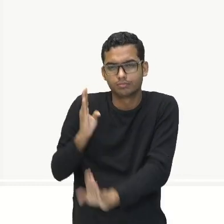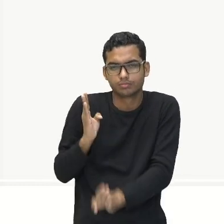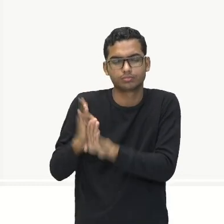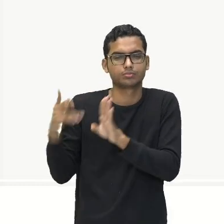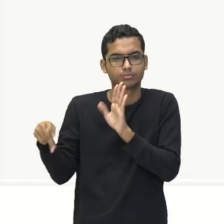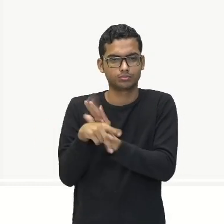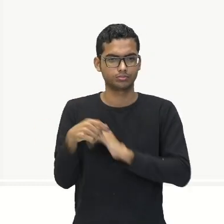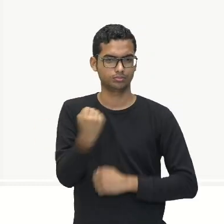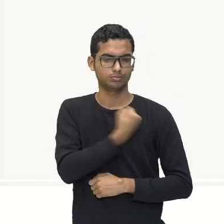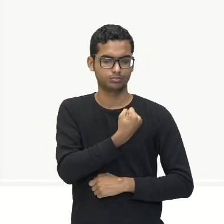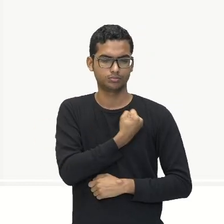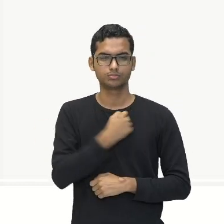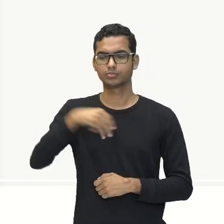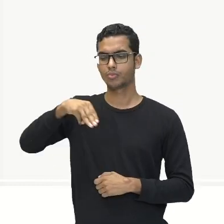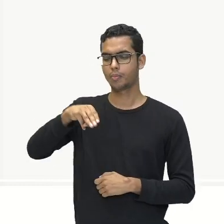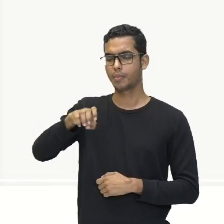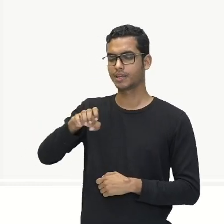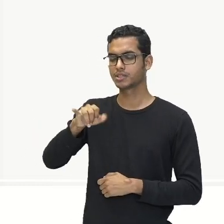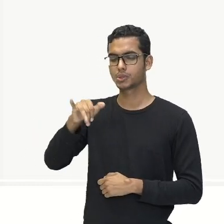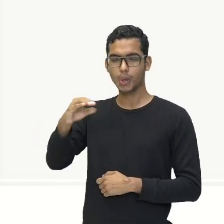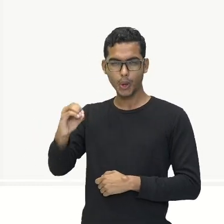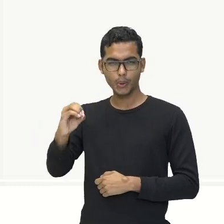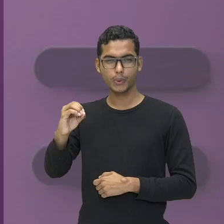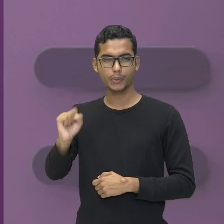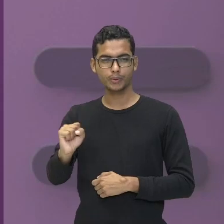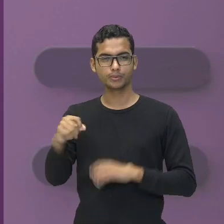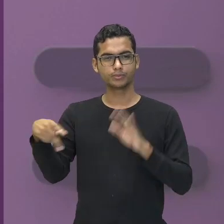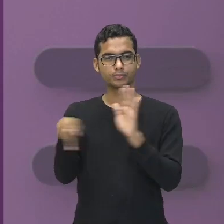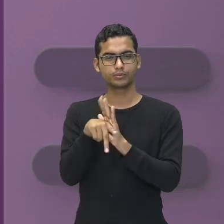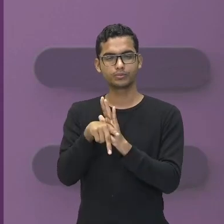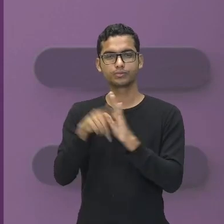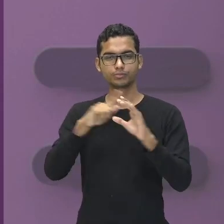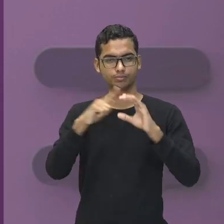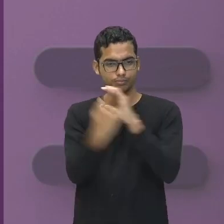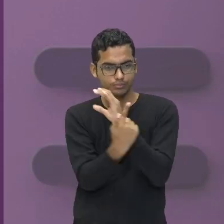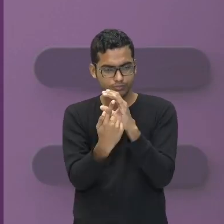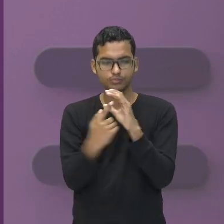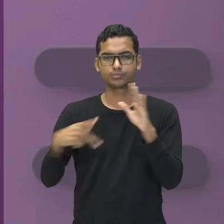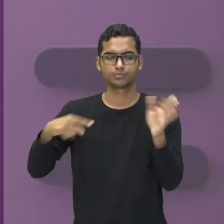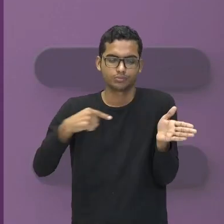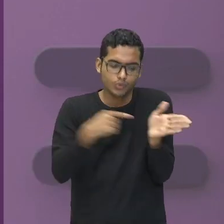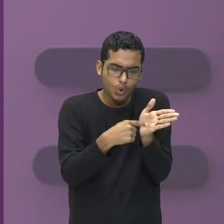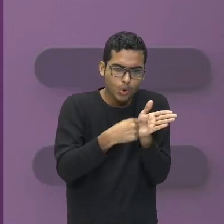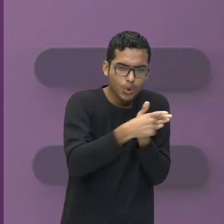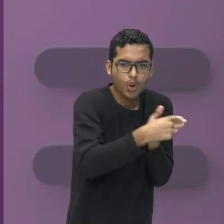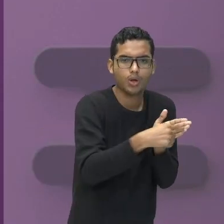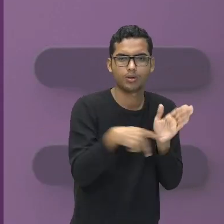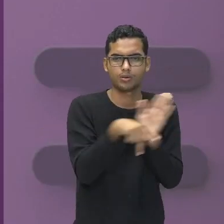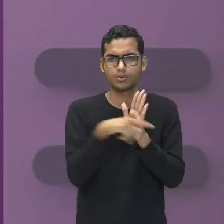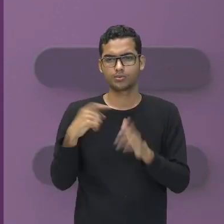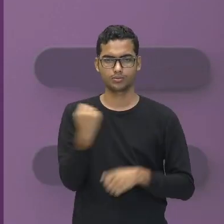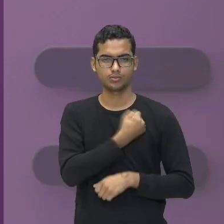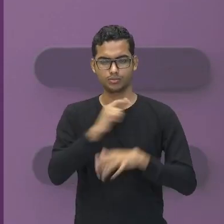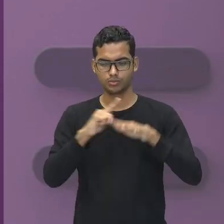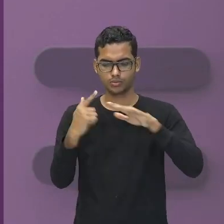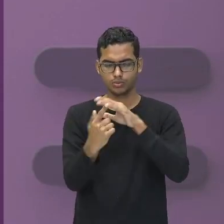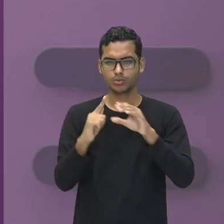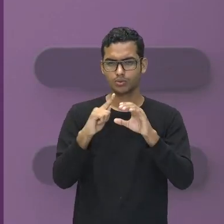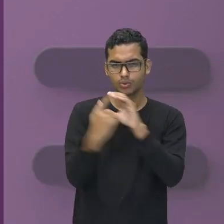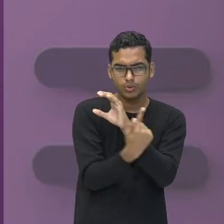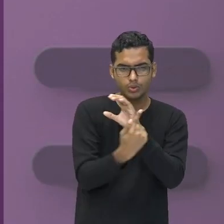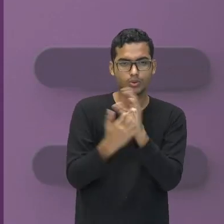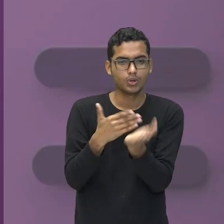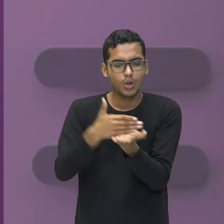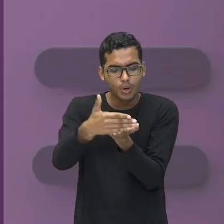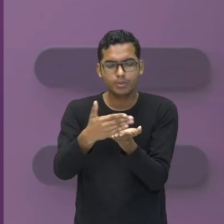os meios geométricos, tá? Interpolar meios geométricos dessa forma. Começa